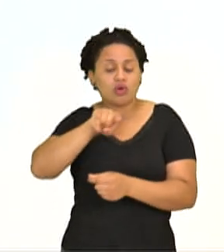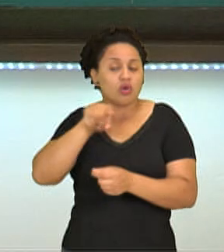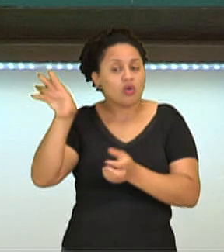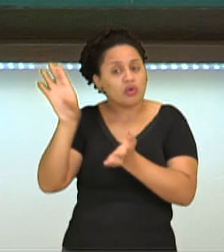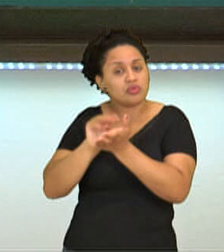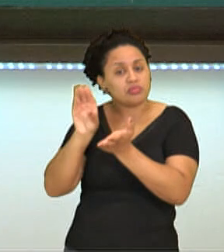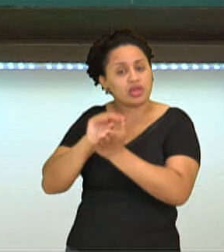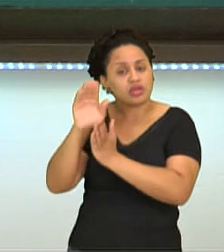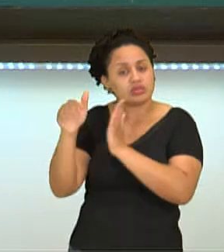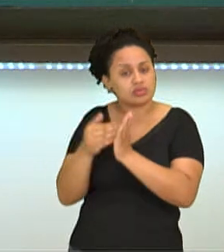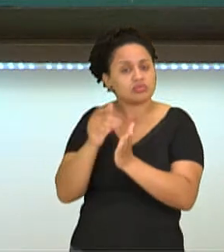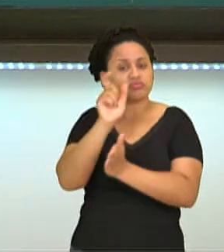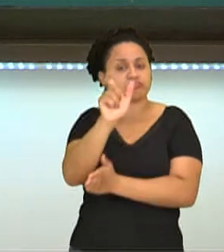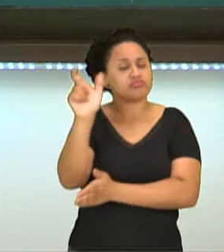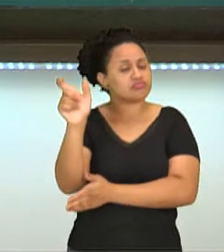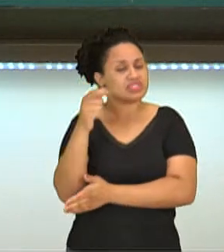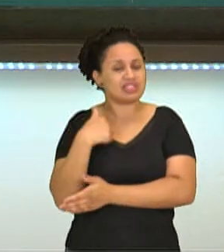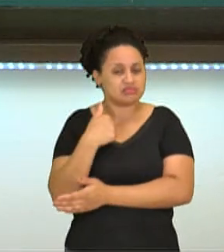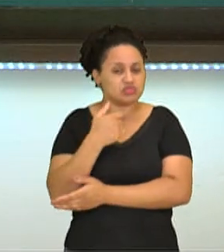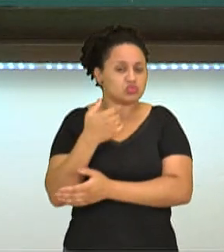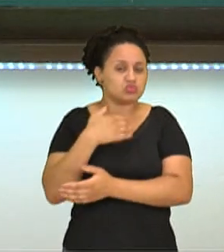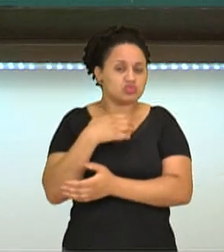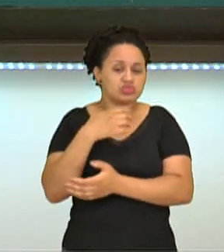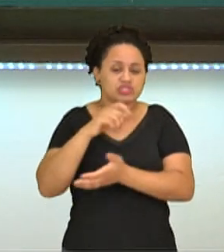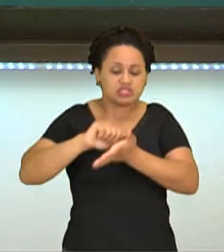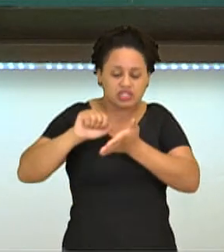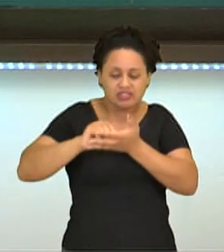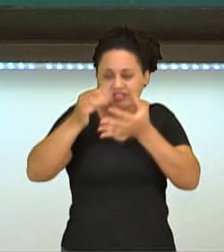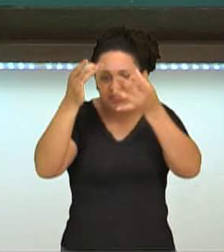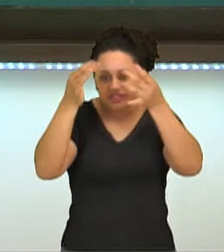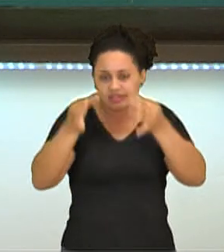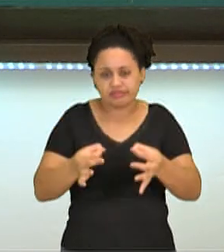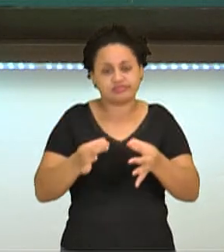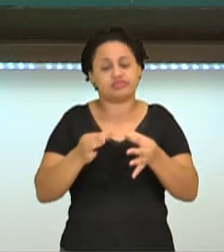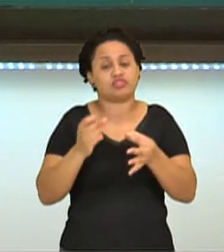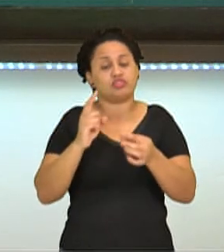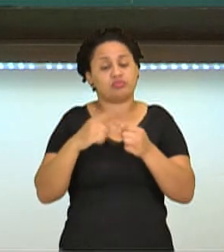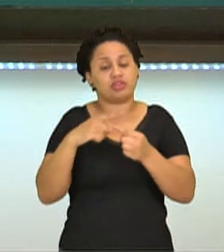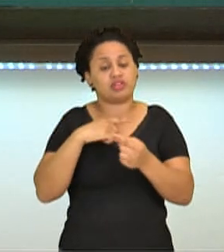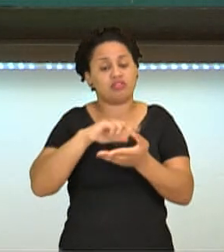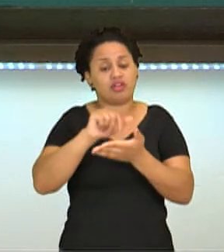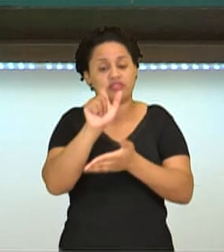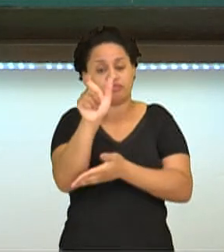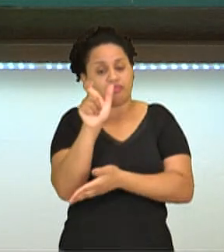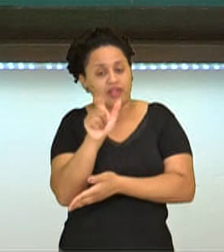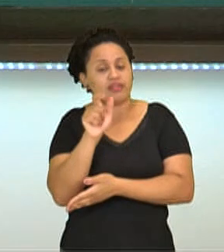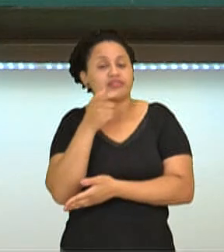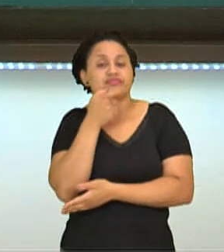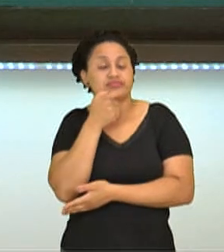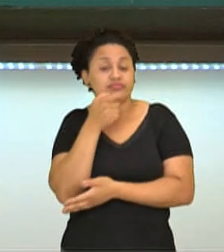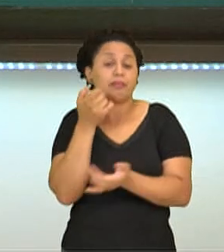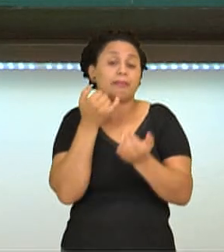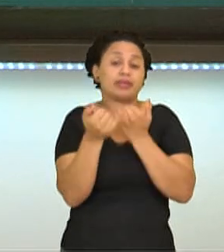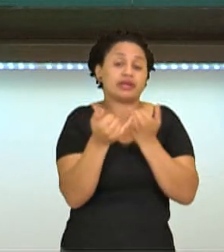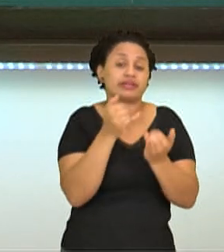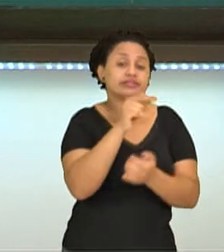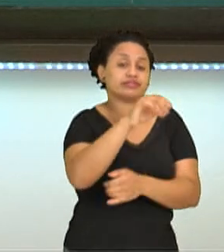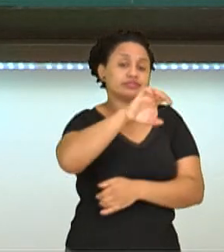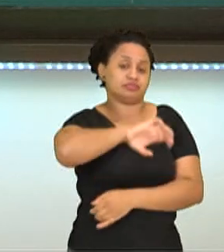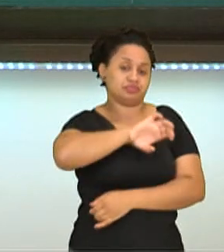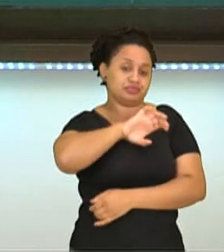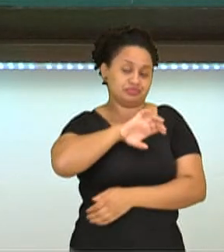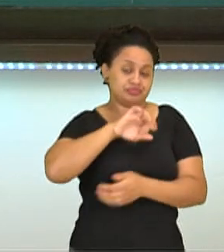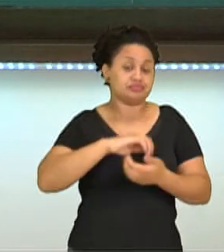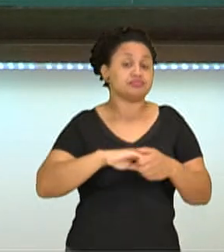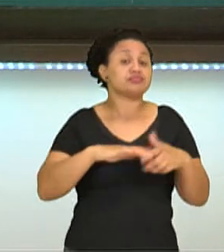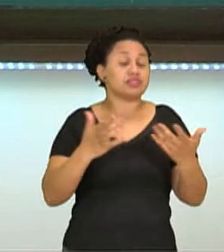as palavrinhas com bastante detalhe para não errar? Nós temos muitas palavras no inglês que são bem parecidas com o português, né?